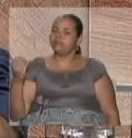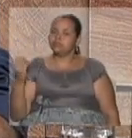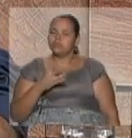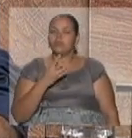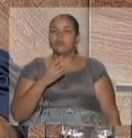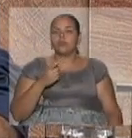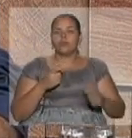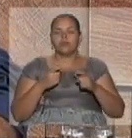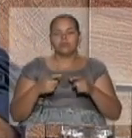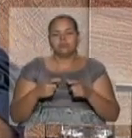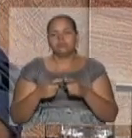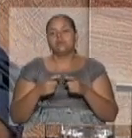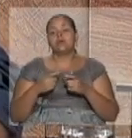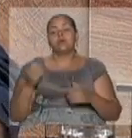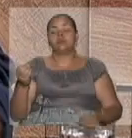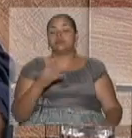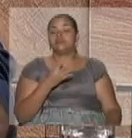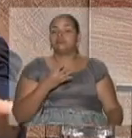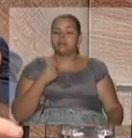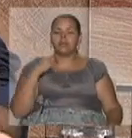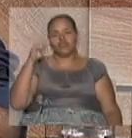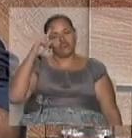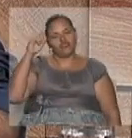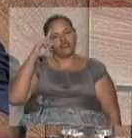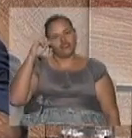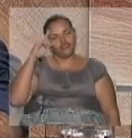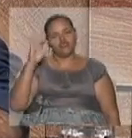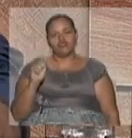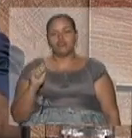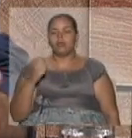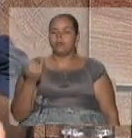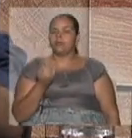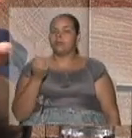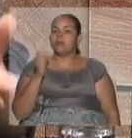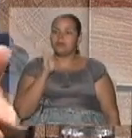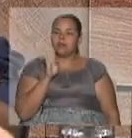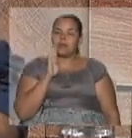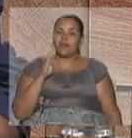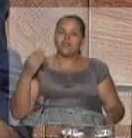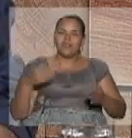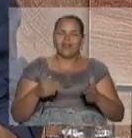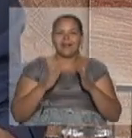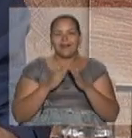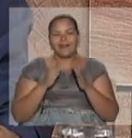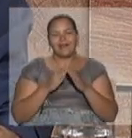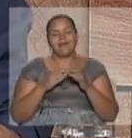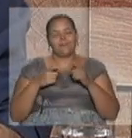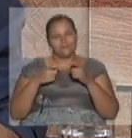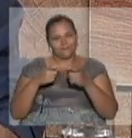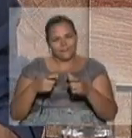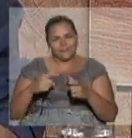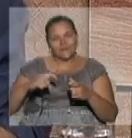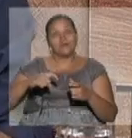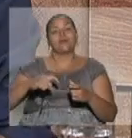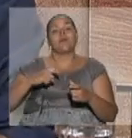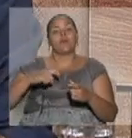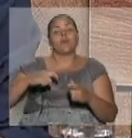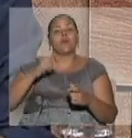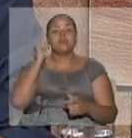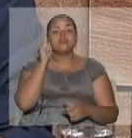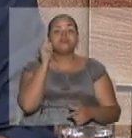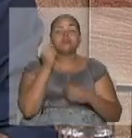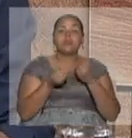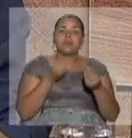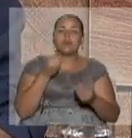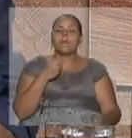importante no seu dia a dia, né? Que bacana você chegar em casa e poder colocar um disco como